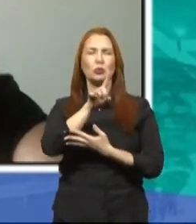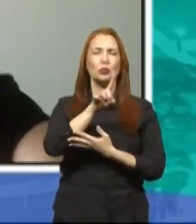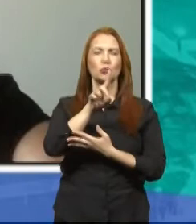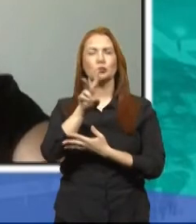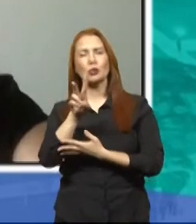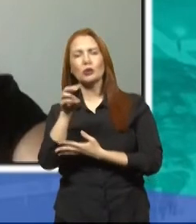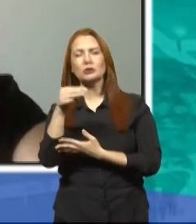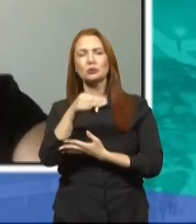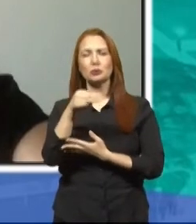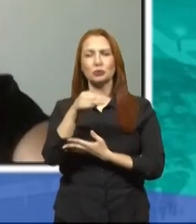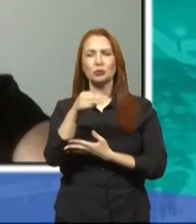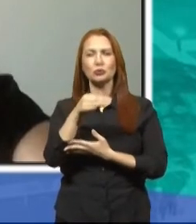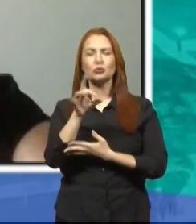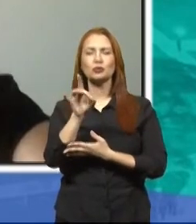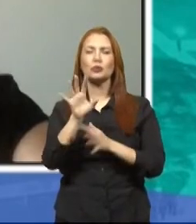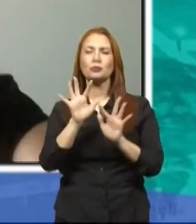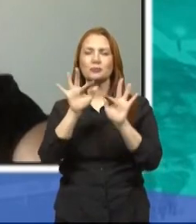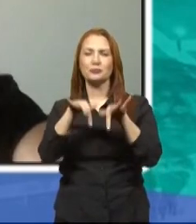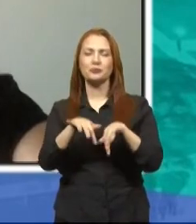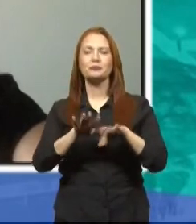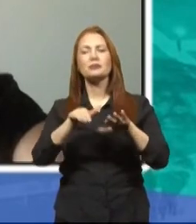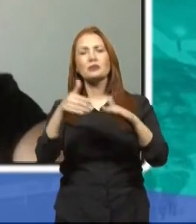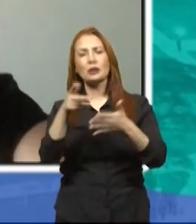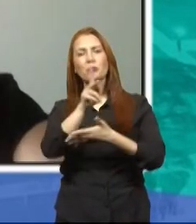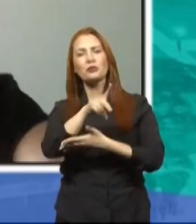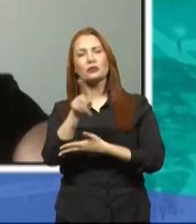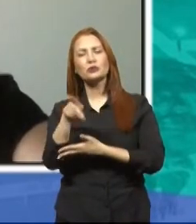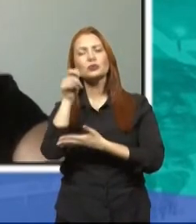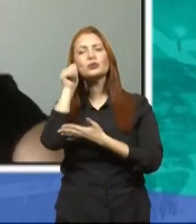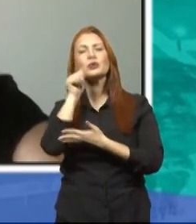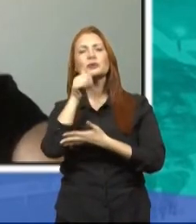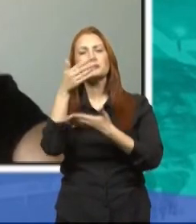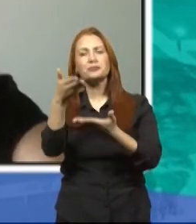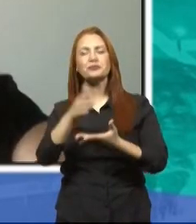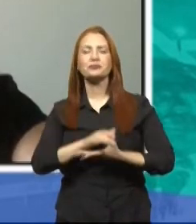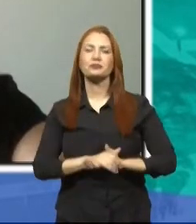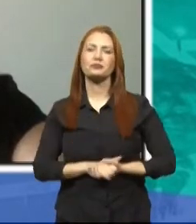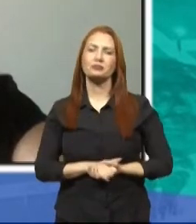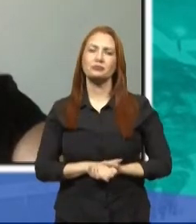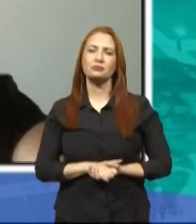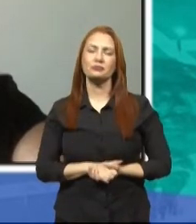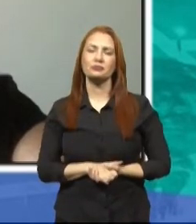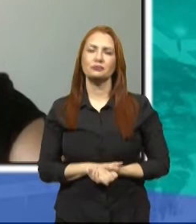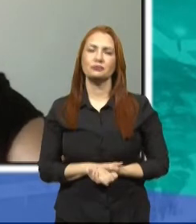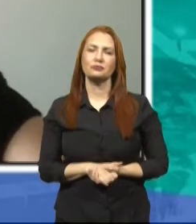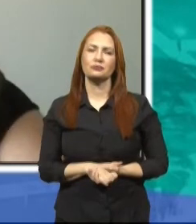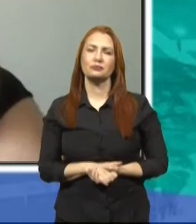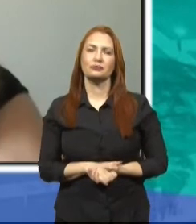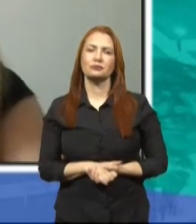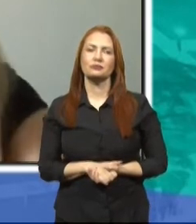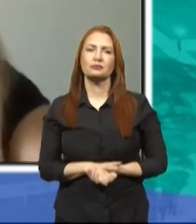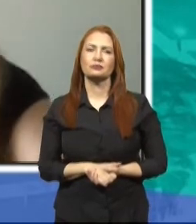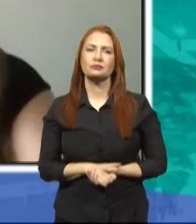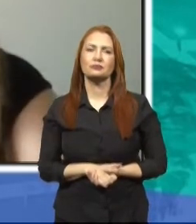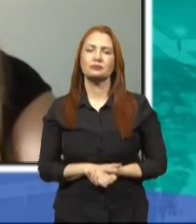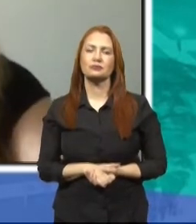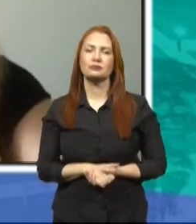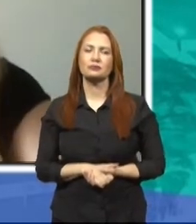essas considerações finais, então. Então, professora Rosa, a palavra está com a senhora.